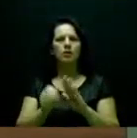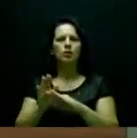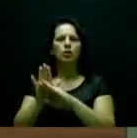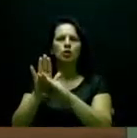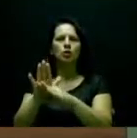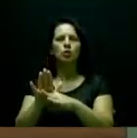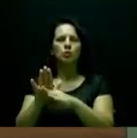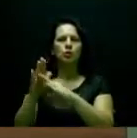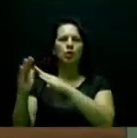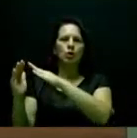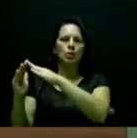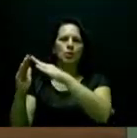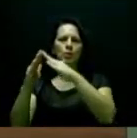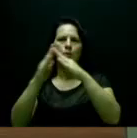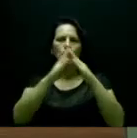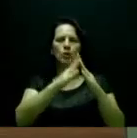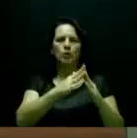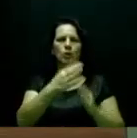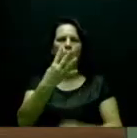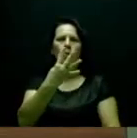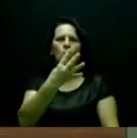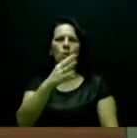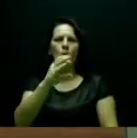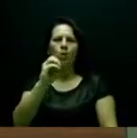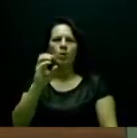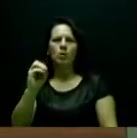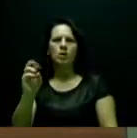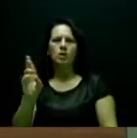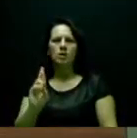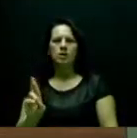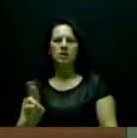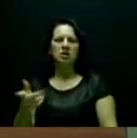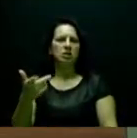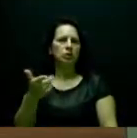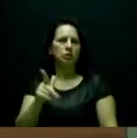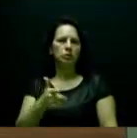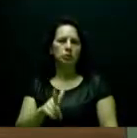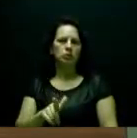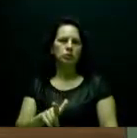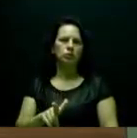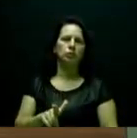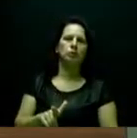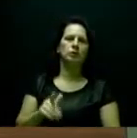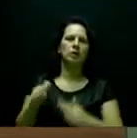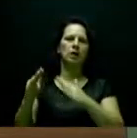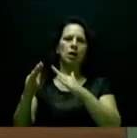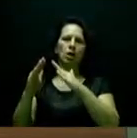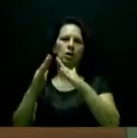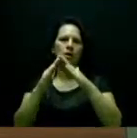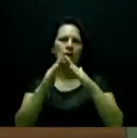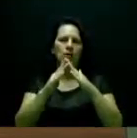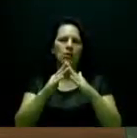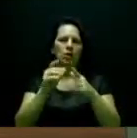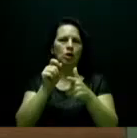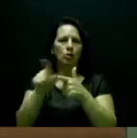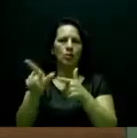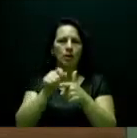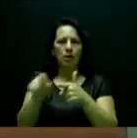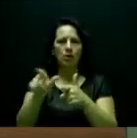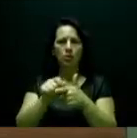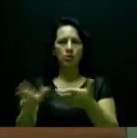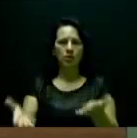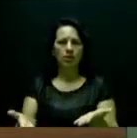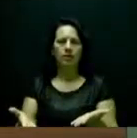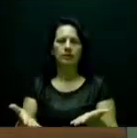moradia, dando R$ 400,00, quando não temos imóvel na cidade para alocar com esse valor de R$